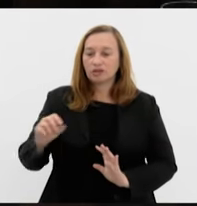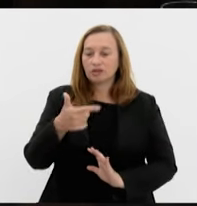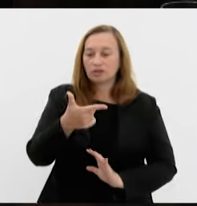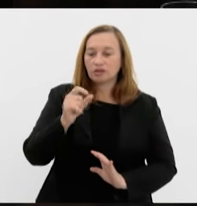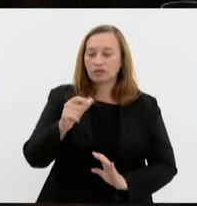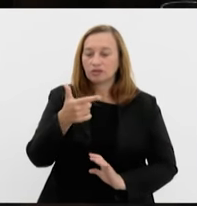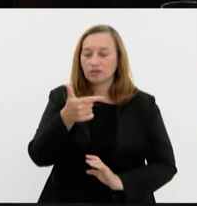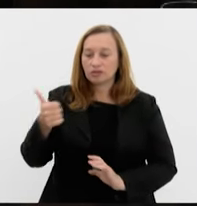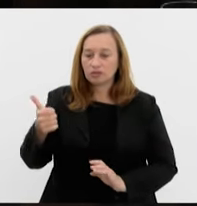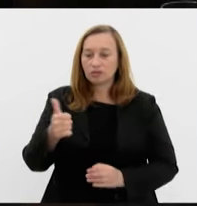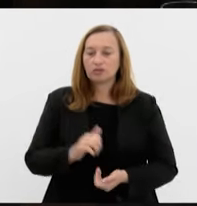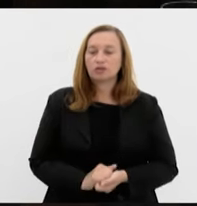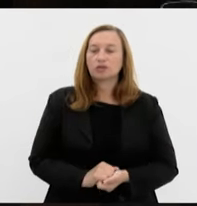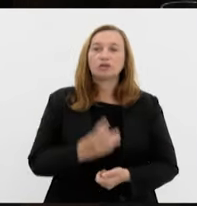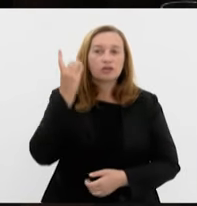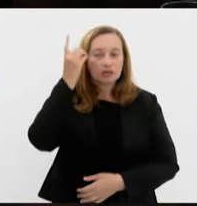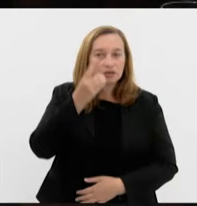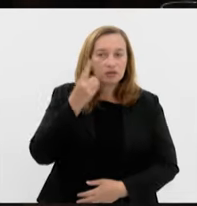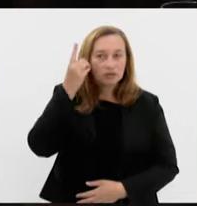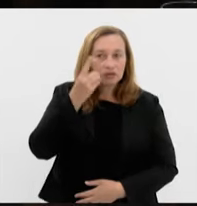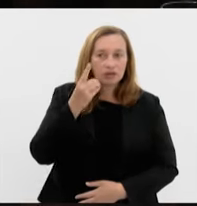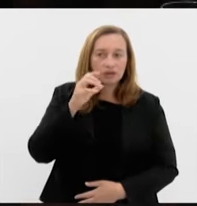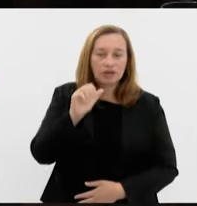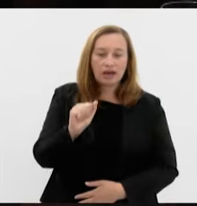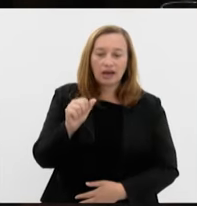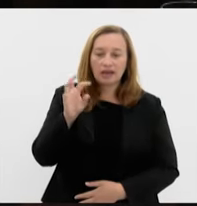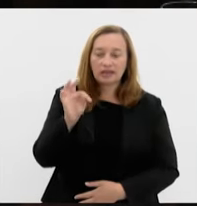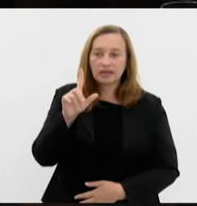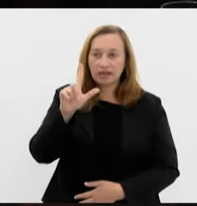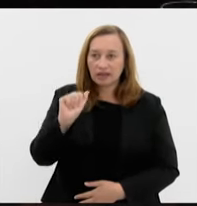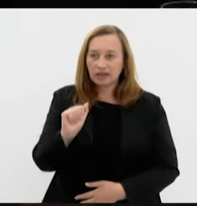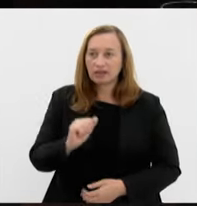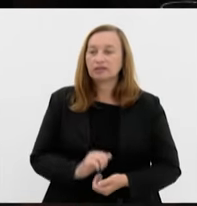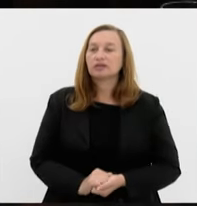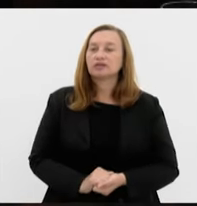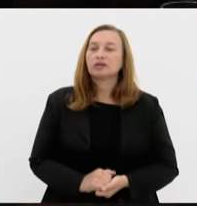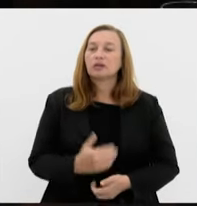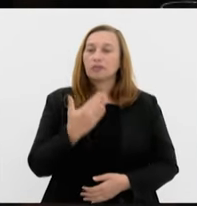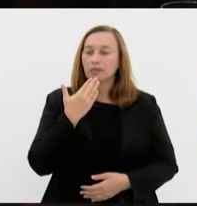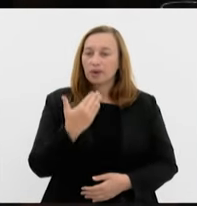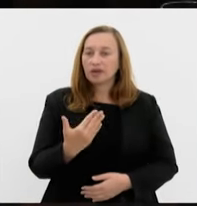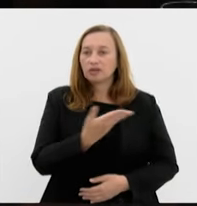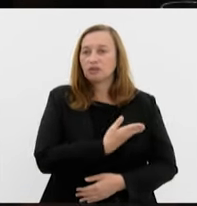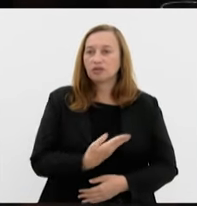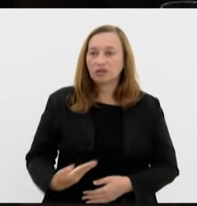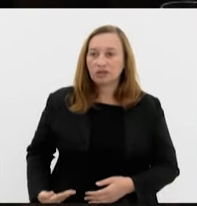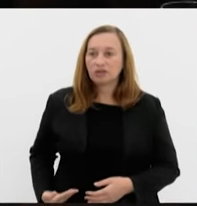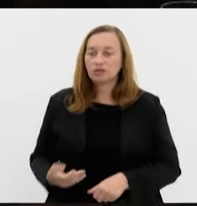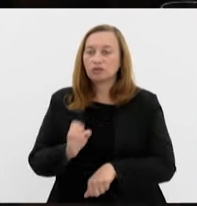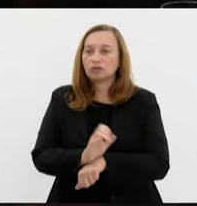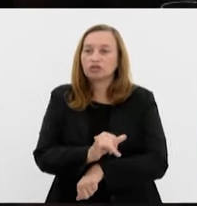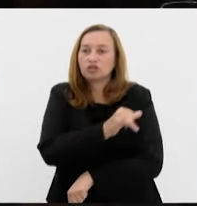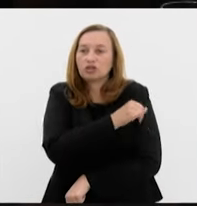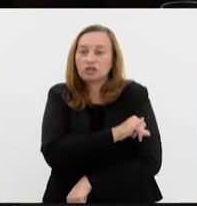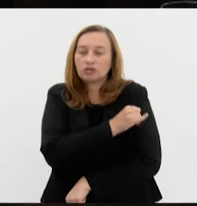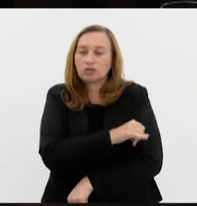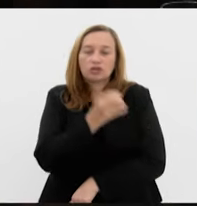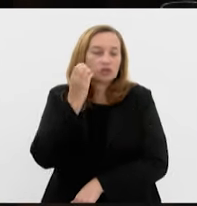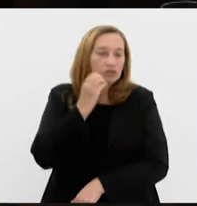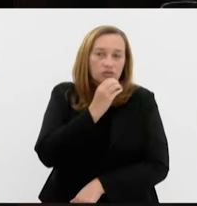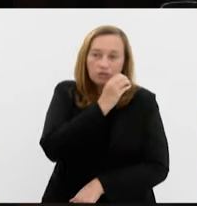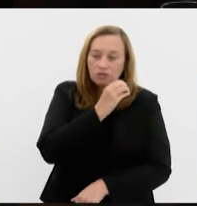500/2021 de autoria do deputado ata Nunes que solicito ao excelentísimo Senhor Governador Cláudio